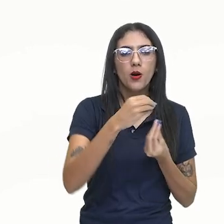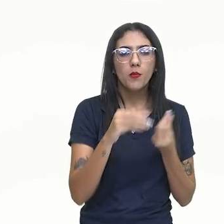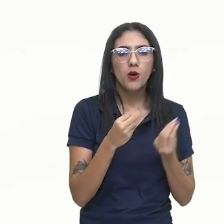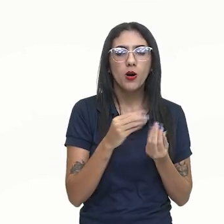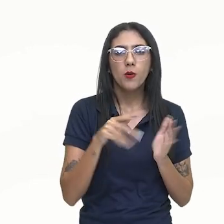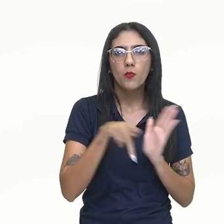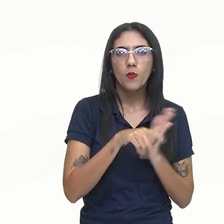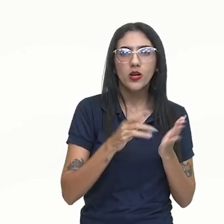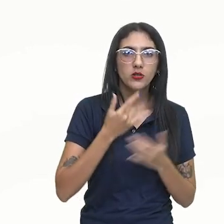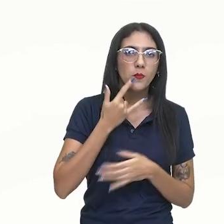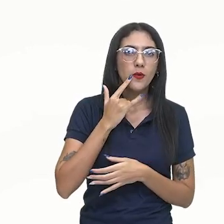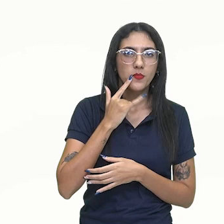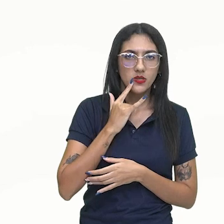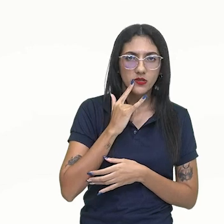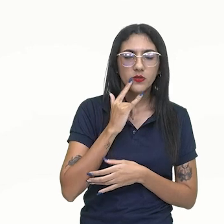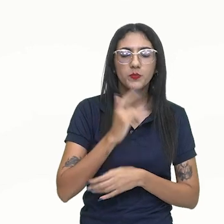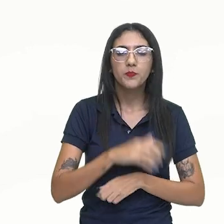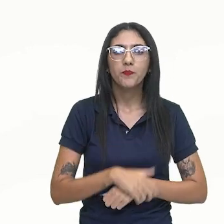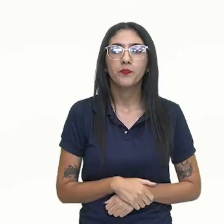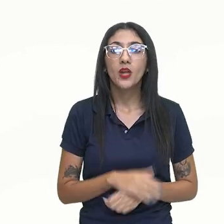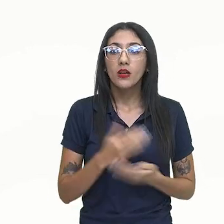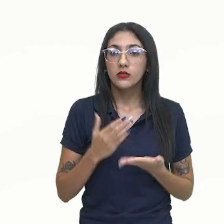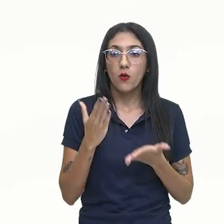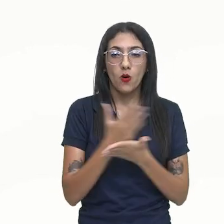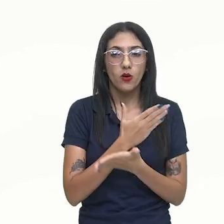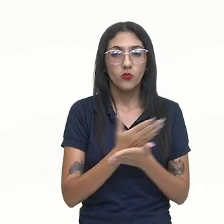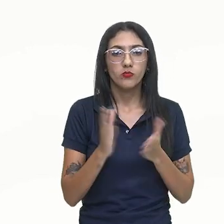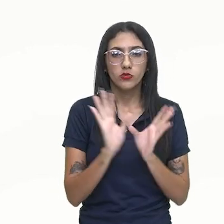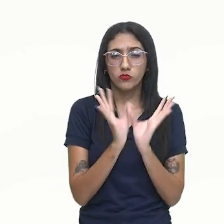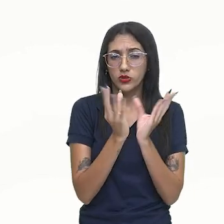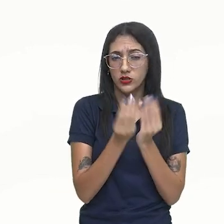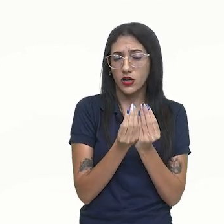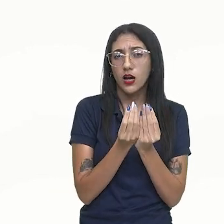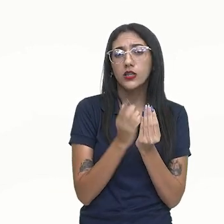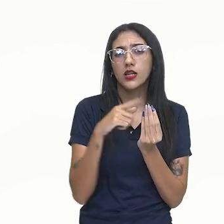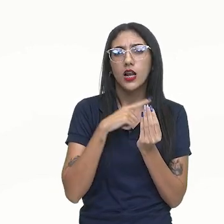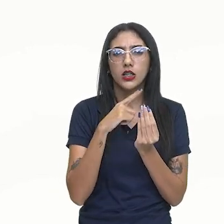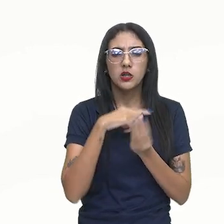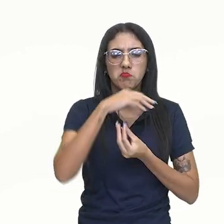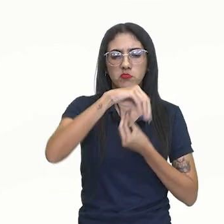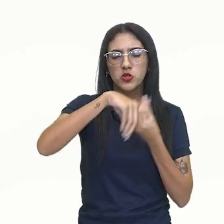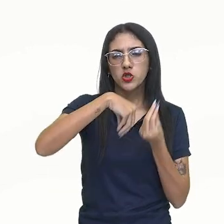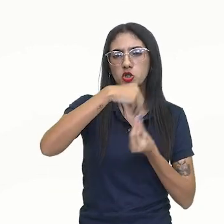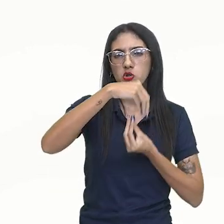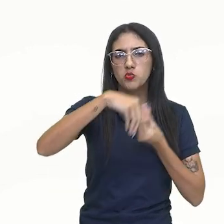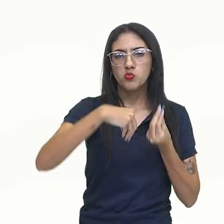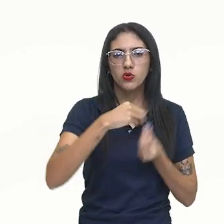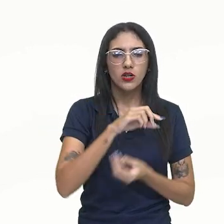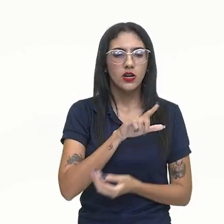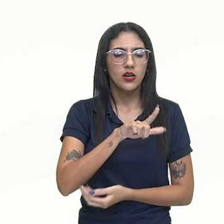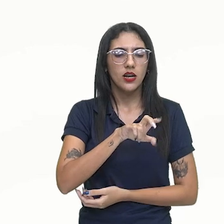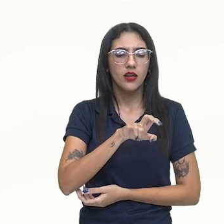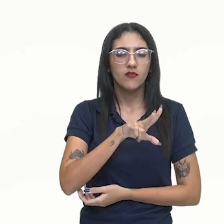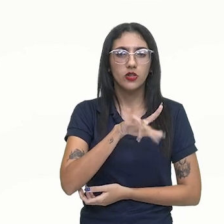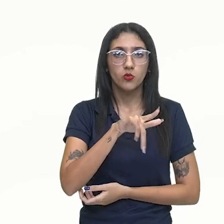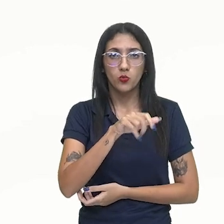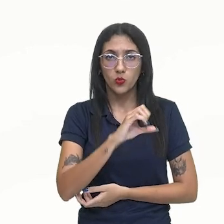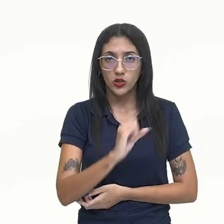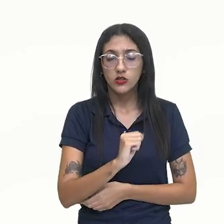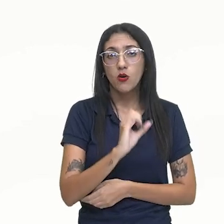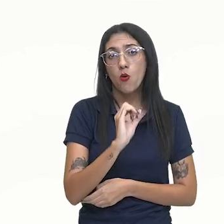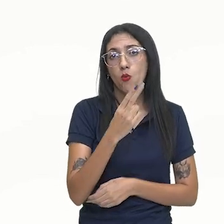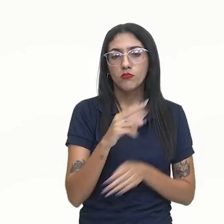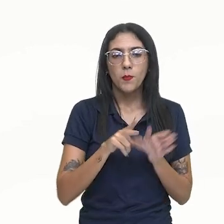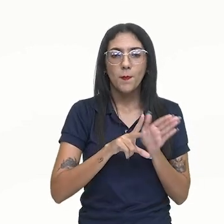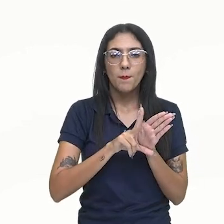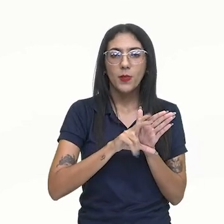Né? Então, algumas substâncias elas são submetidas à presença de leveduras ou de bactérias, vai ter